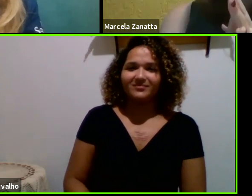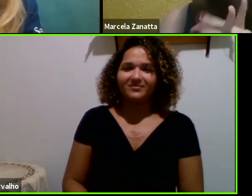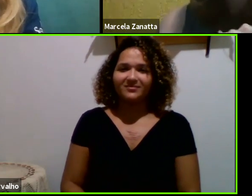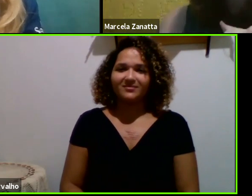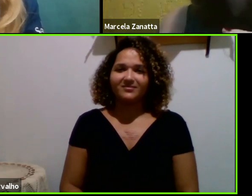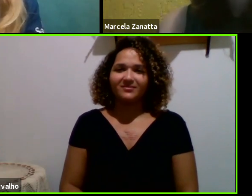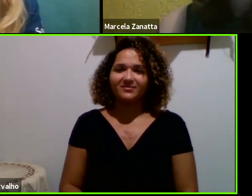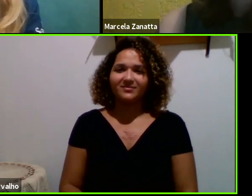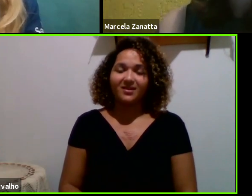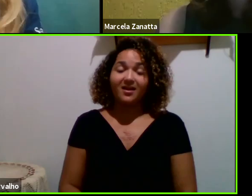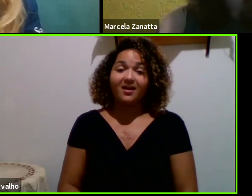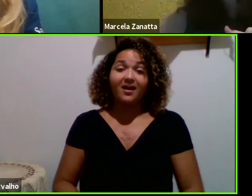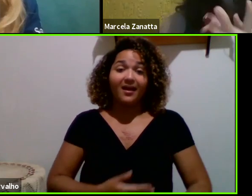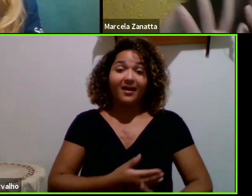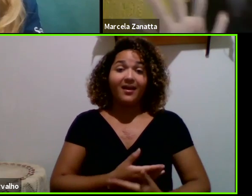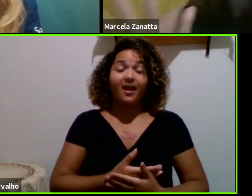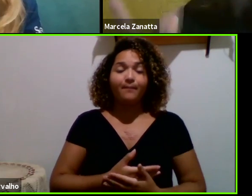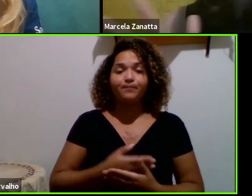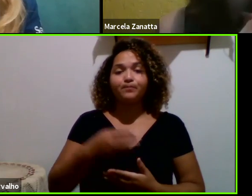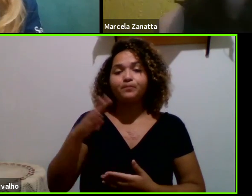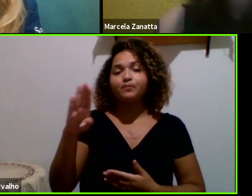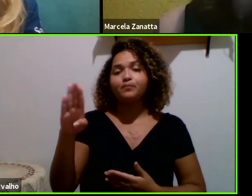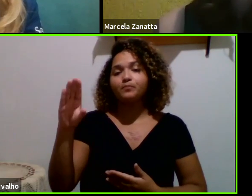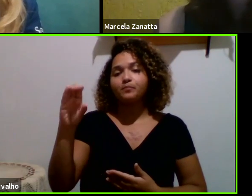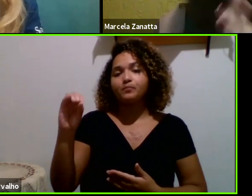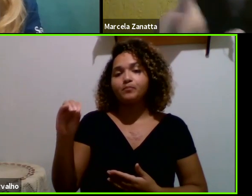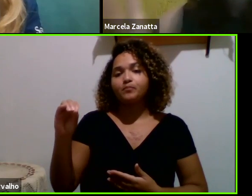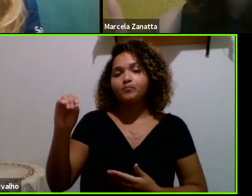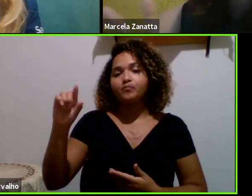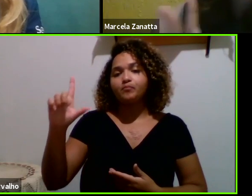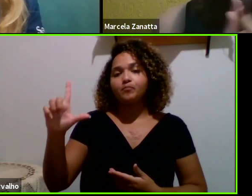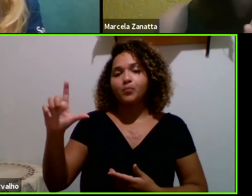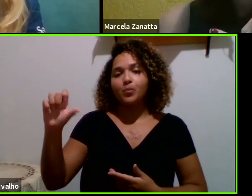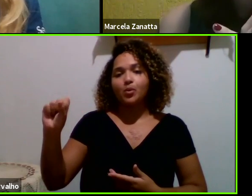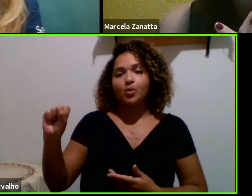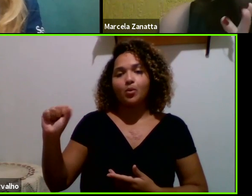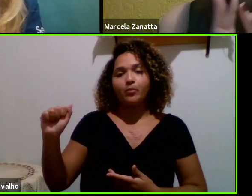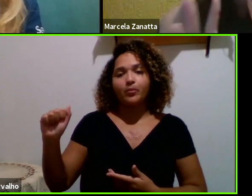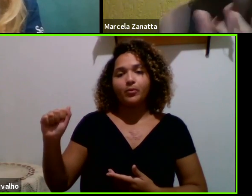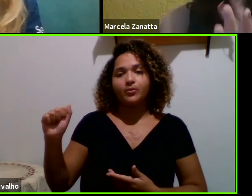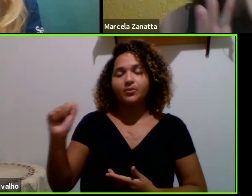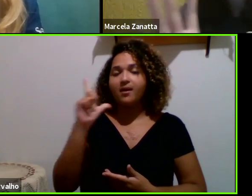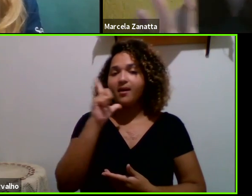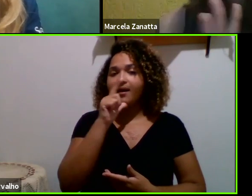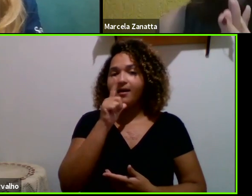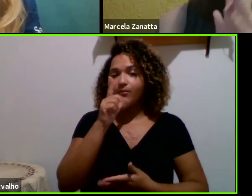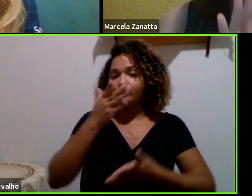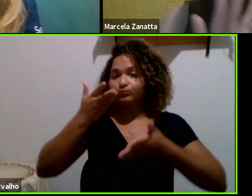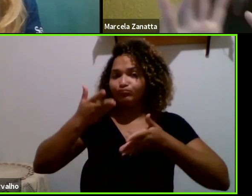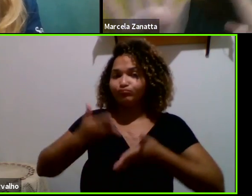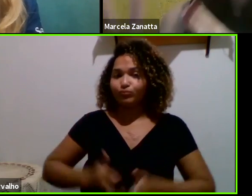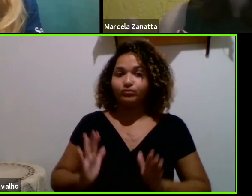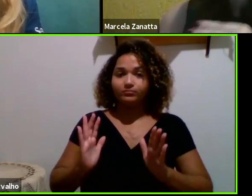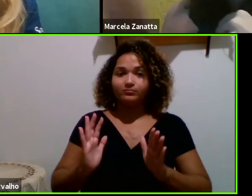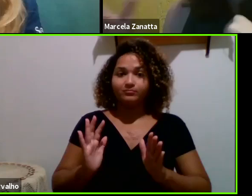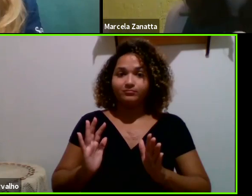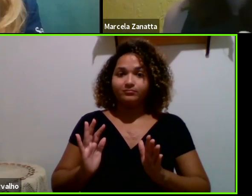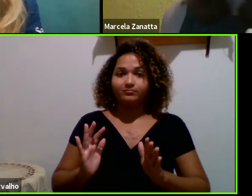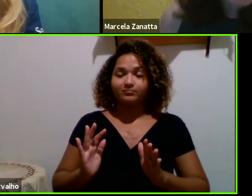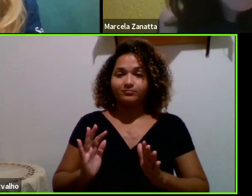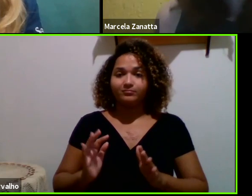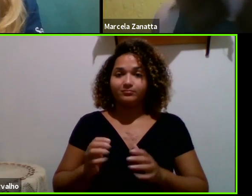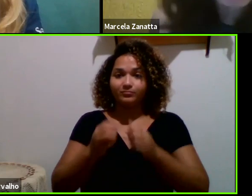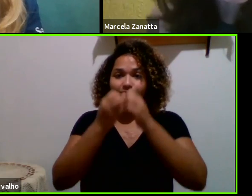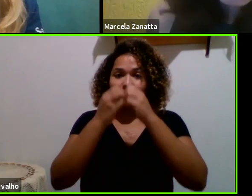rotura espontânea da bolsa. Então, essa é uma pergunta super comum também. Ah, precisa romper bolsa? Indica romper bolsa? Às vezes sim, mas não